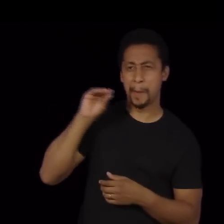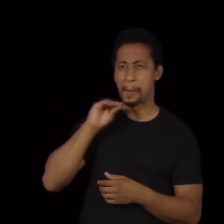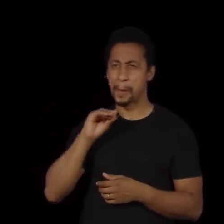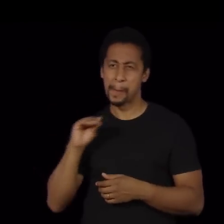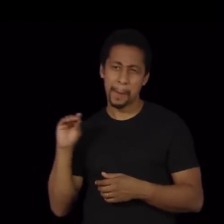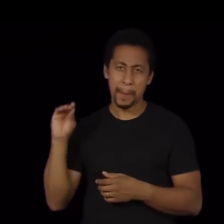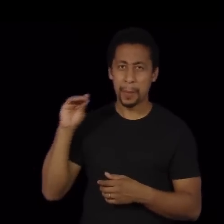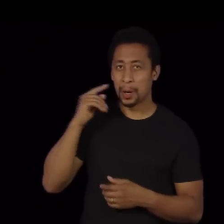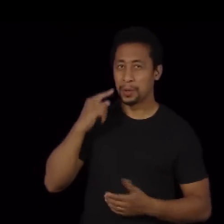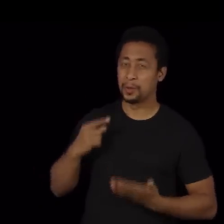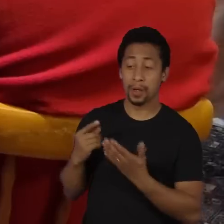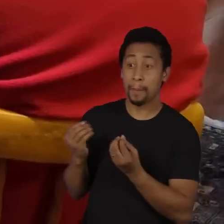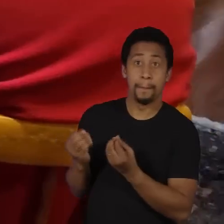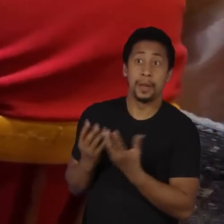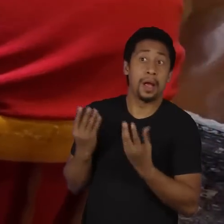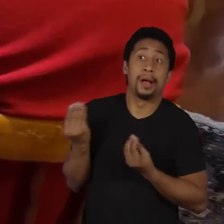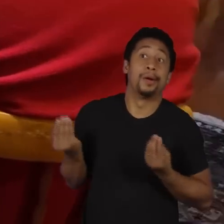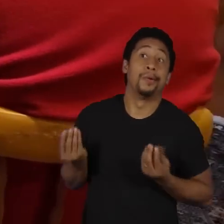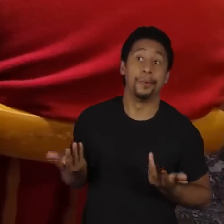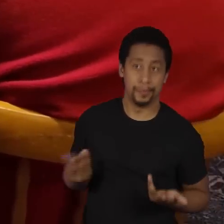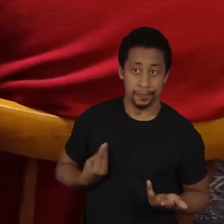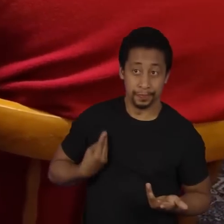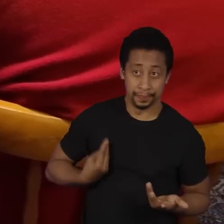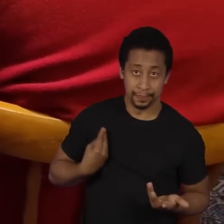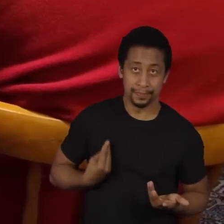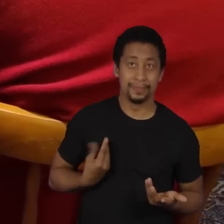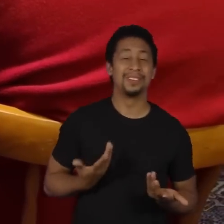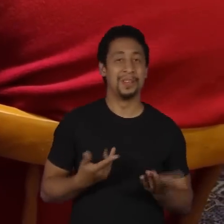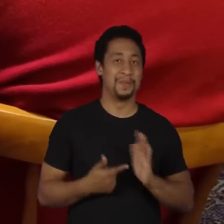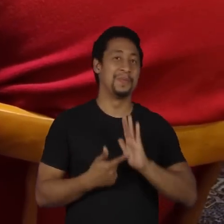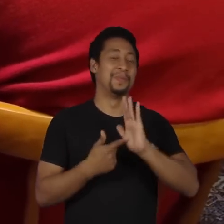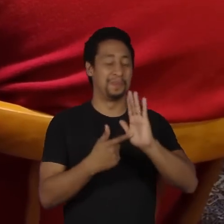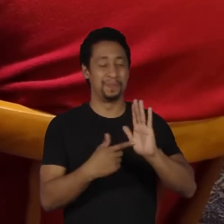qual milagre pode ela sobreviver? Porque Maria Alice, vou te falar uma coisa pra você.